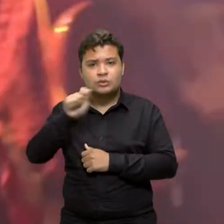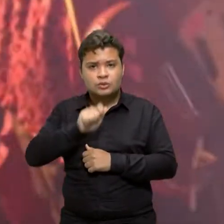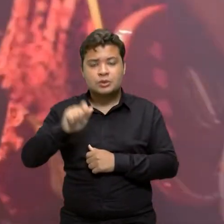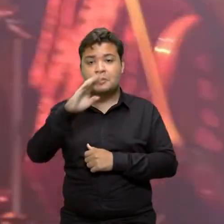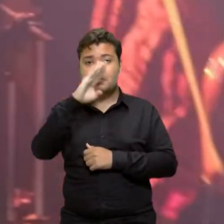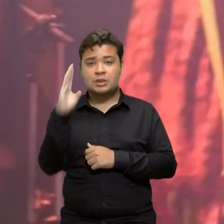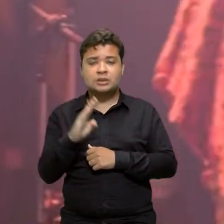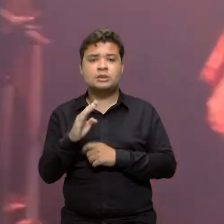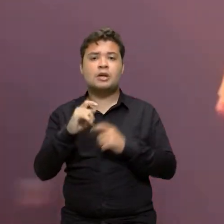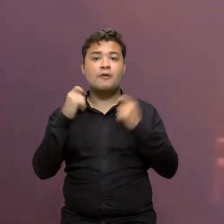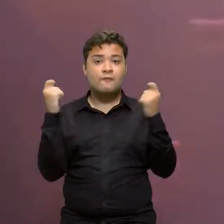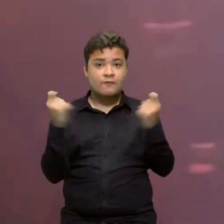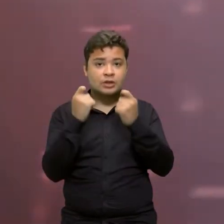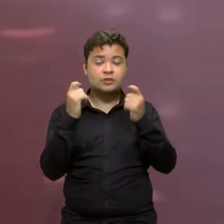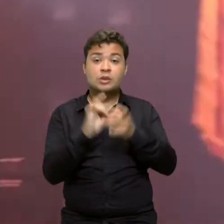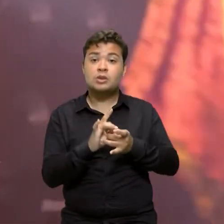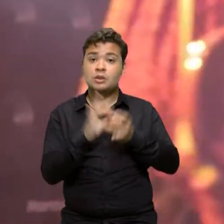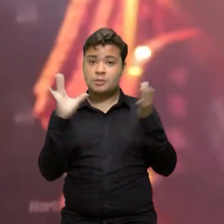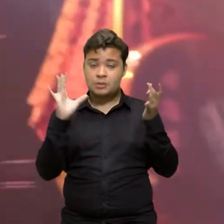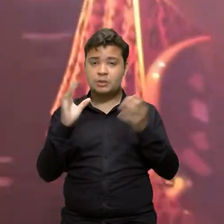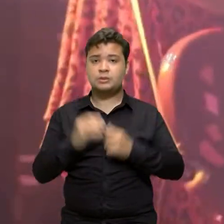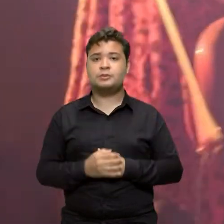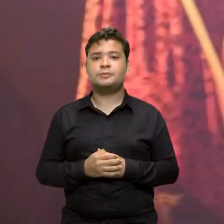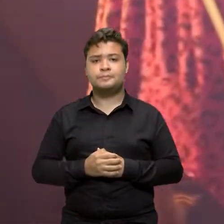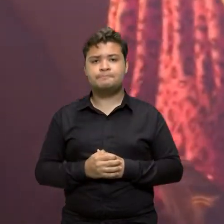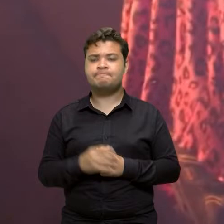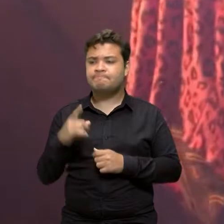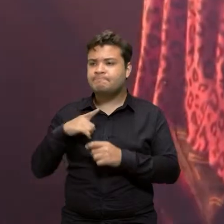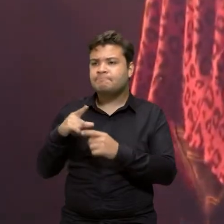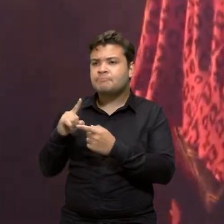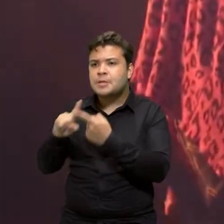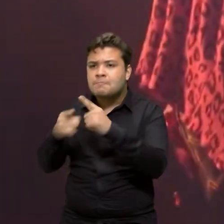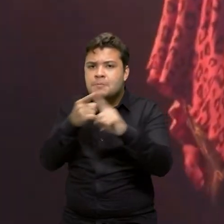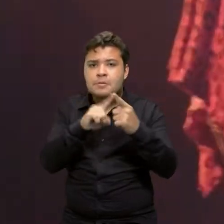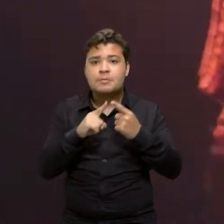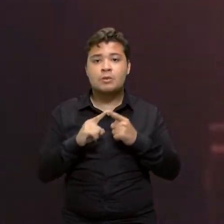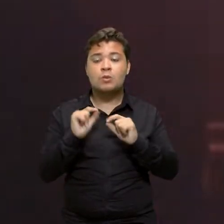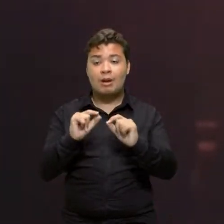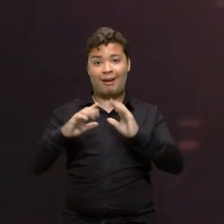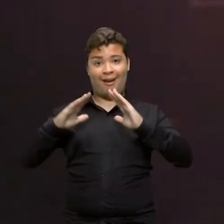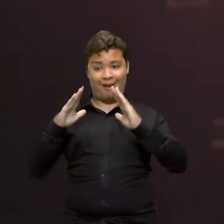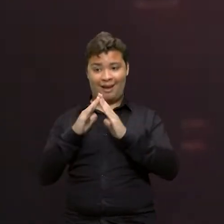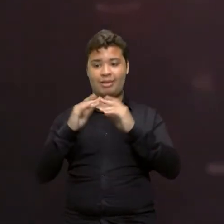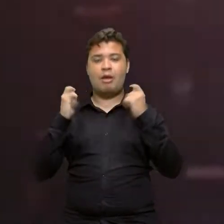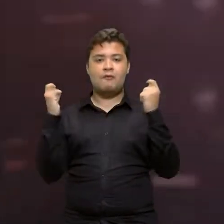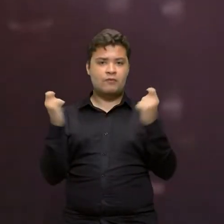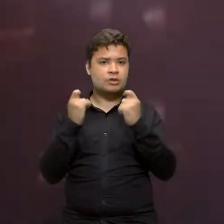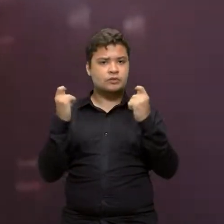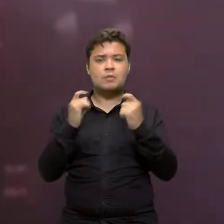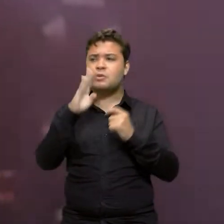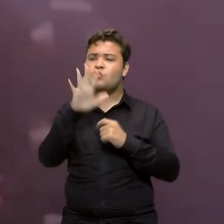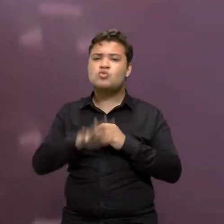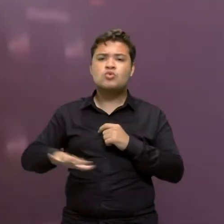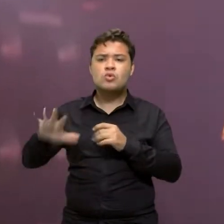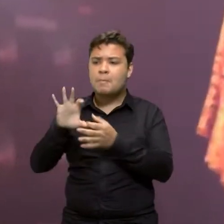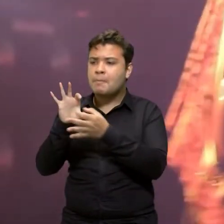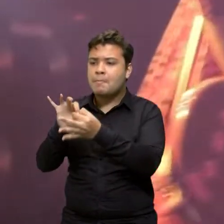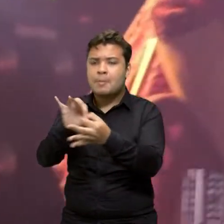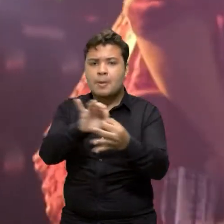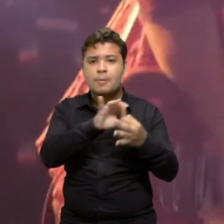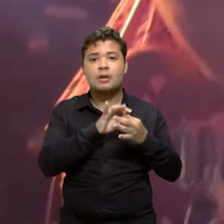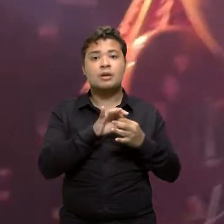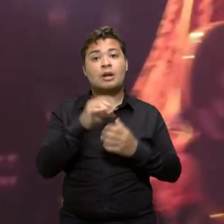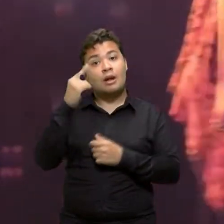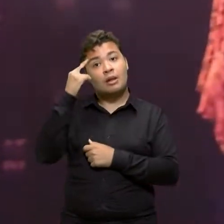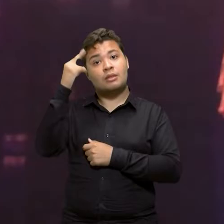Festivais Independentes e a Rede Música Brasil, a gente fez uma articulação desses festivais Fica em Casa, em colaboração no Brasil inteiro. E daí surgiu a